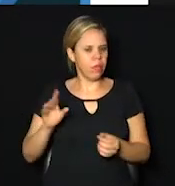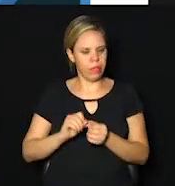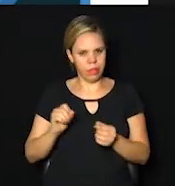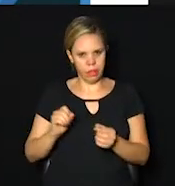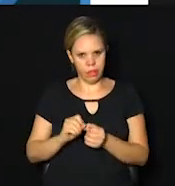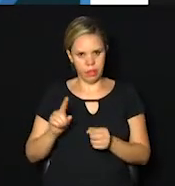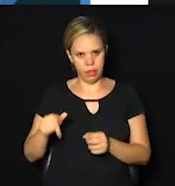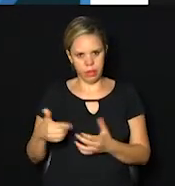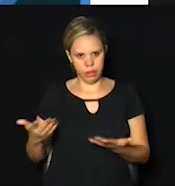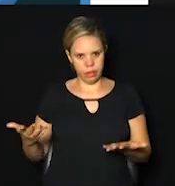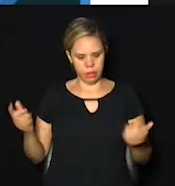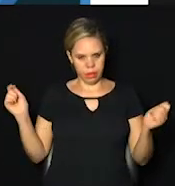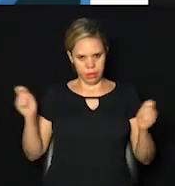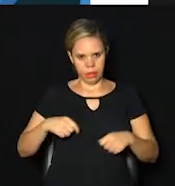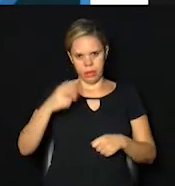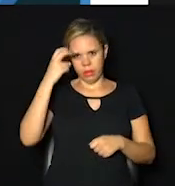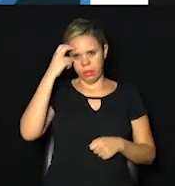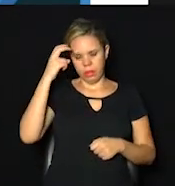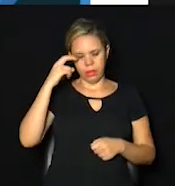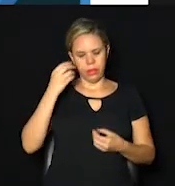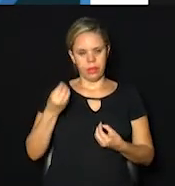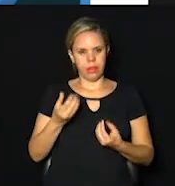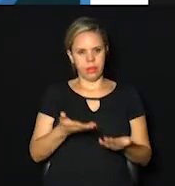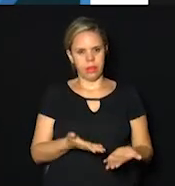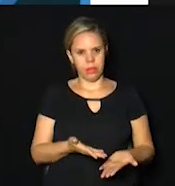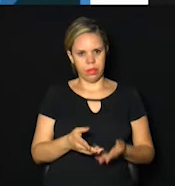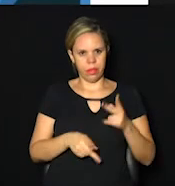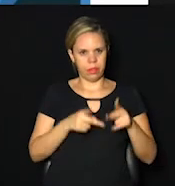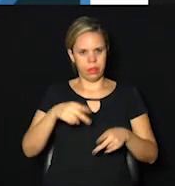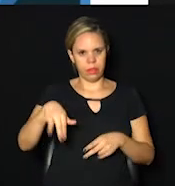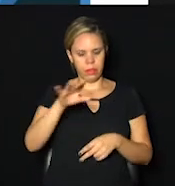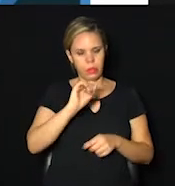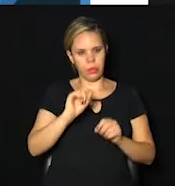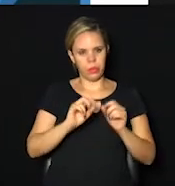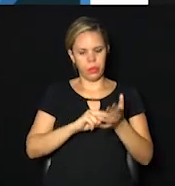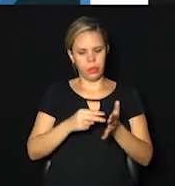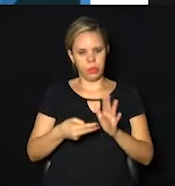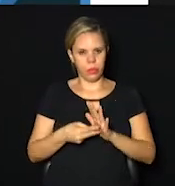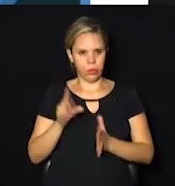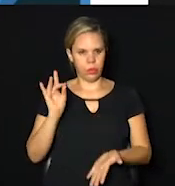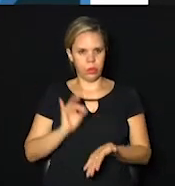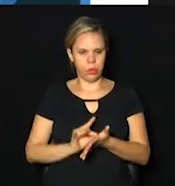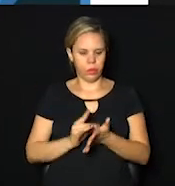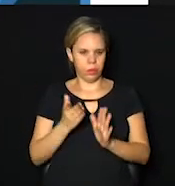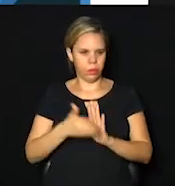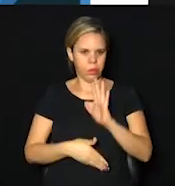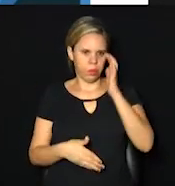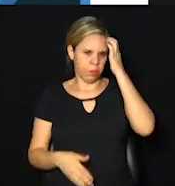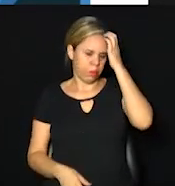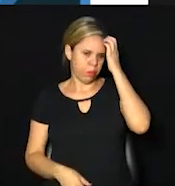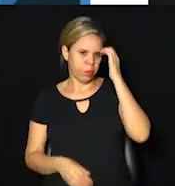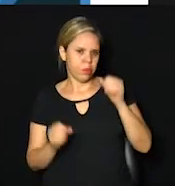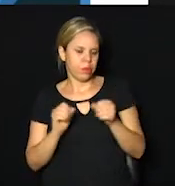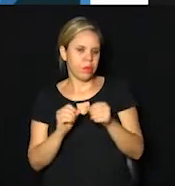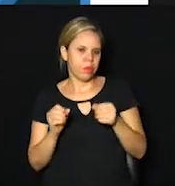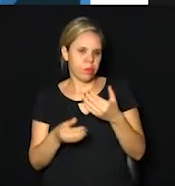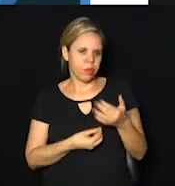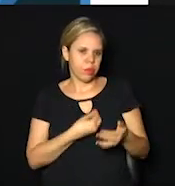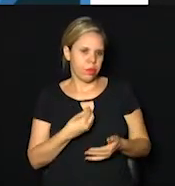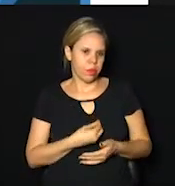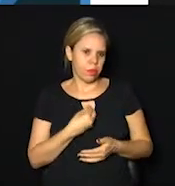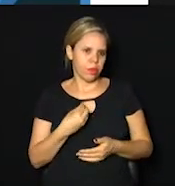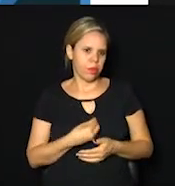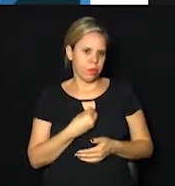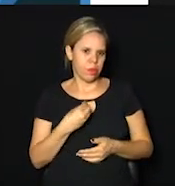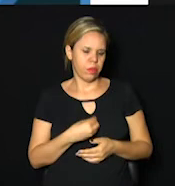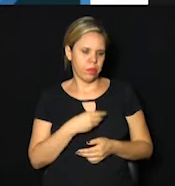esta capacidade de entregar para as pessoas o que é real, o que faz parte do dia a dia, o que faz parte